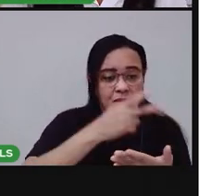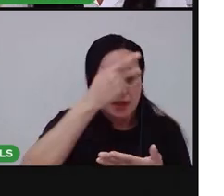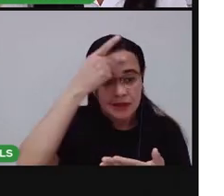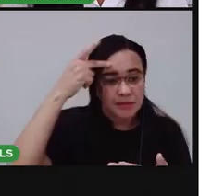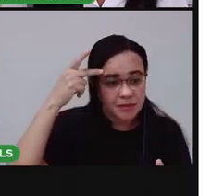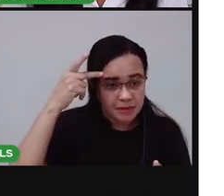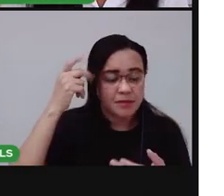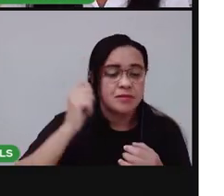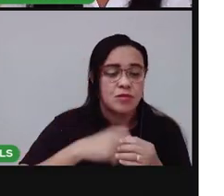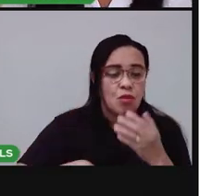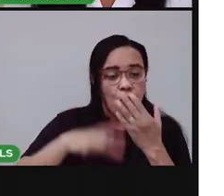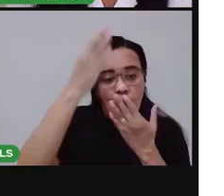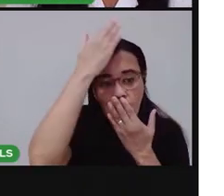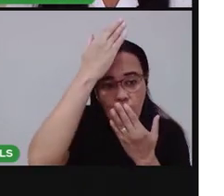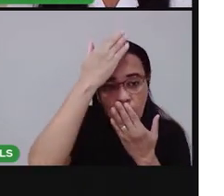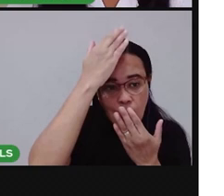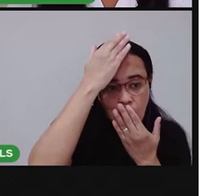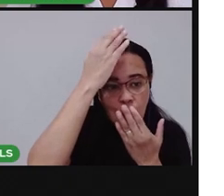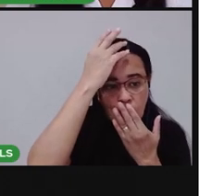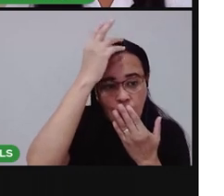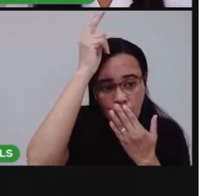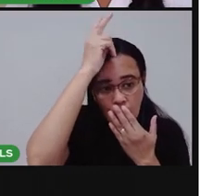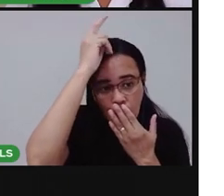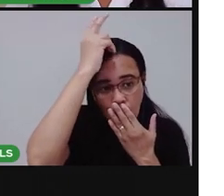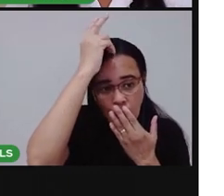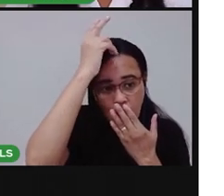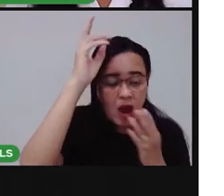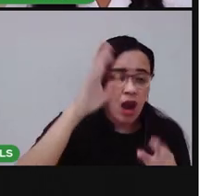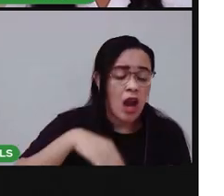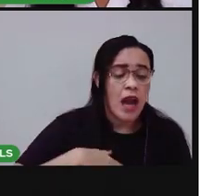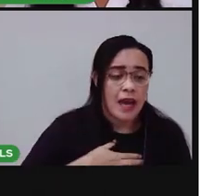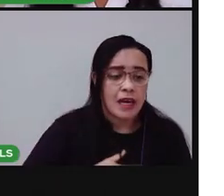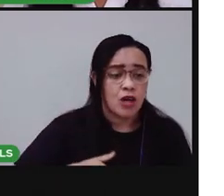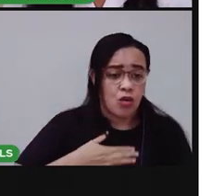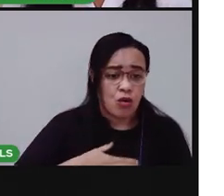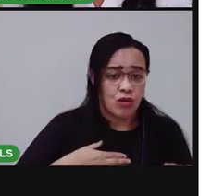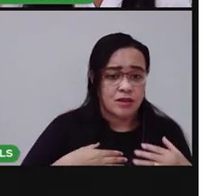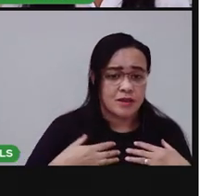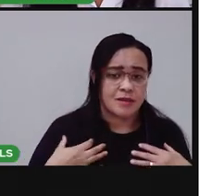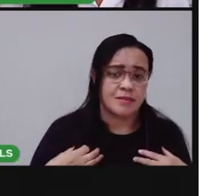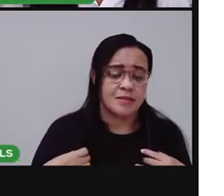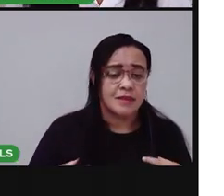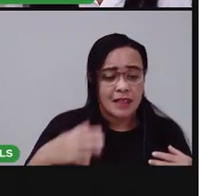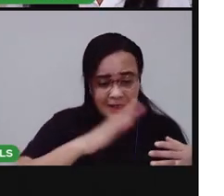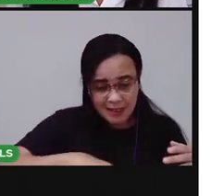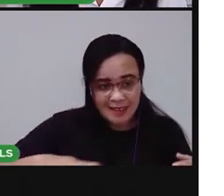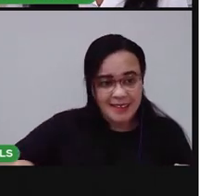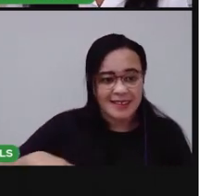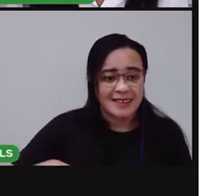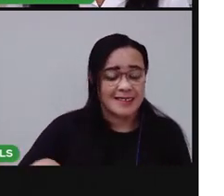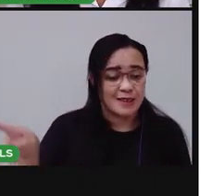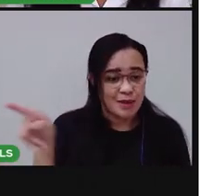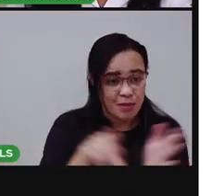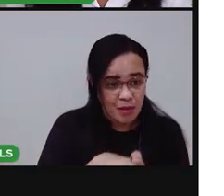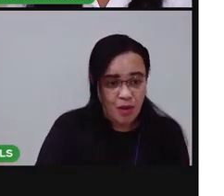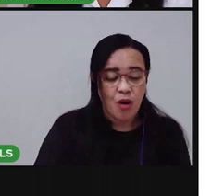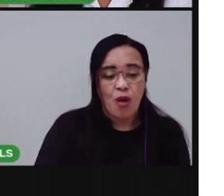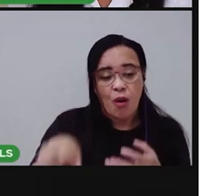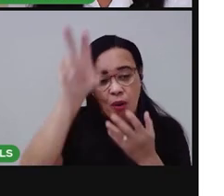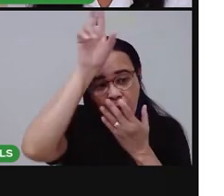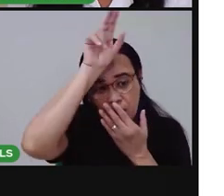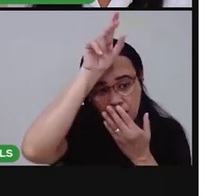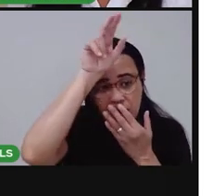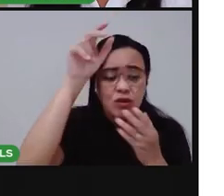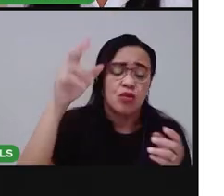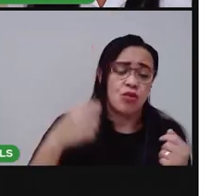ver, crianças, que existem diversos tipos de atividade de lazer, como tomar banho